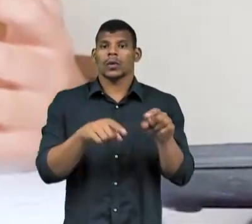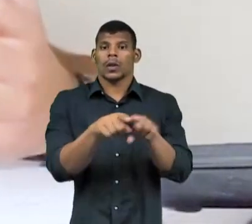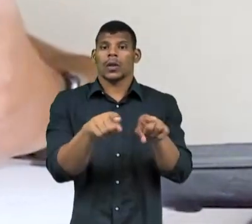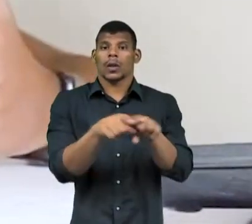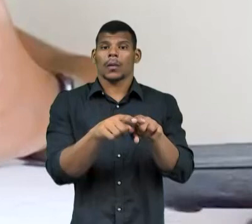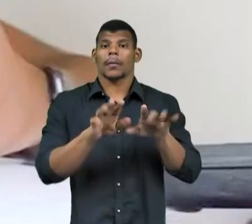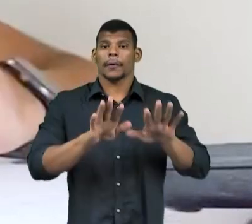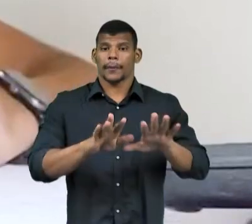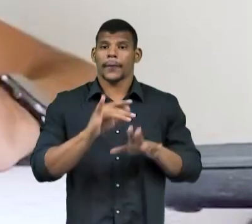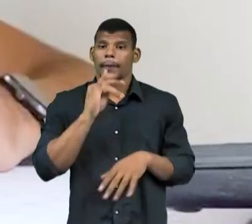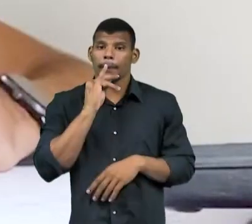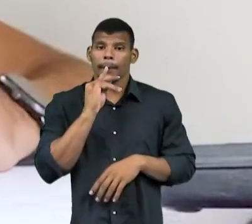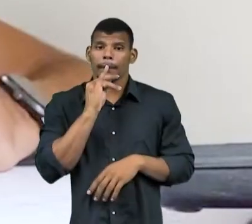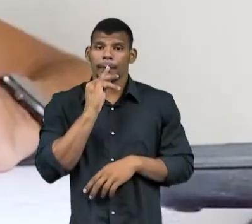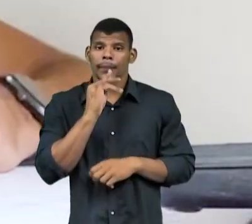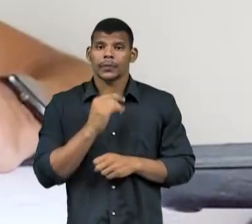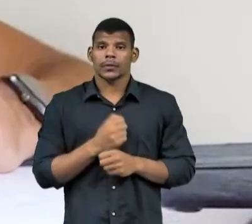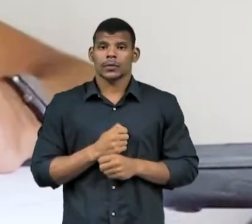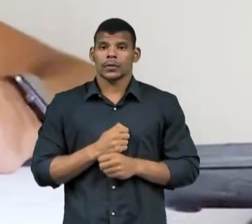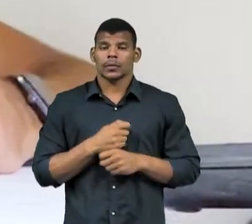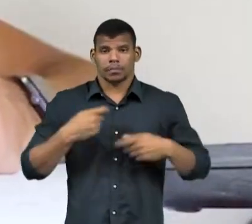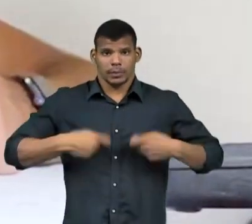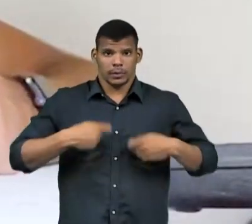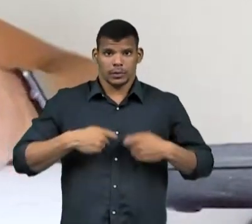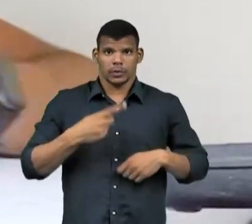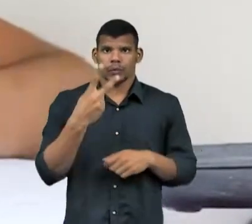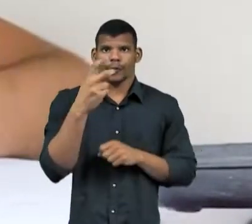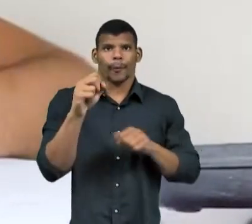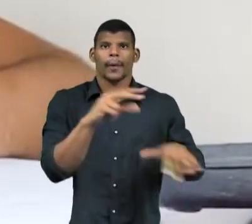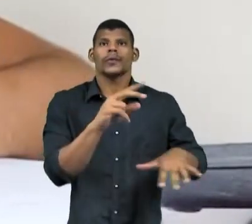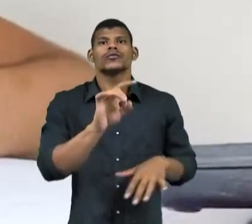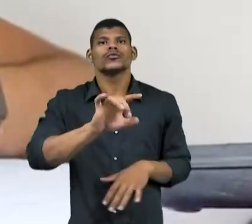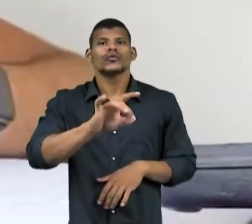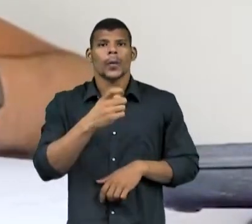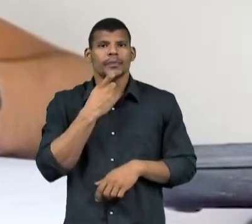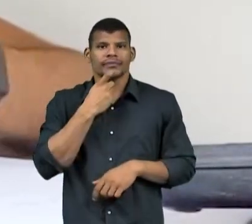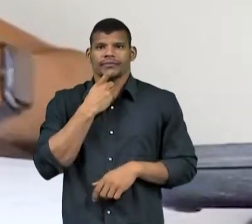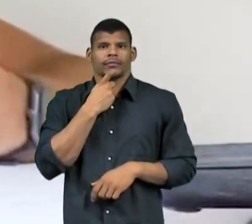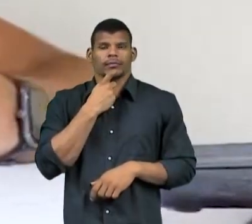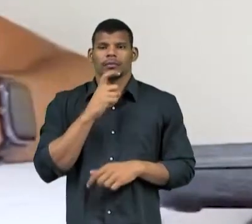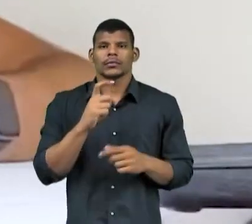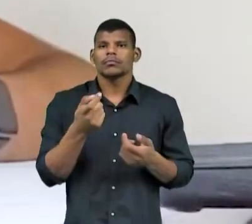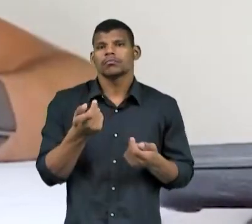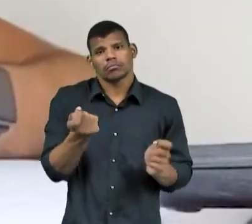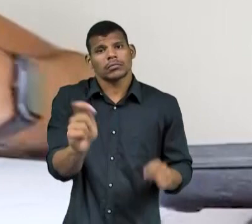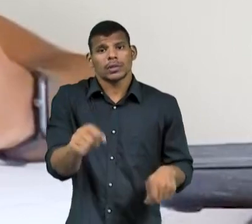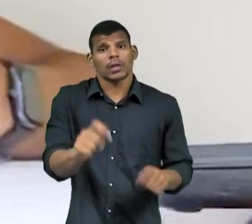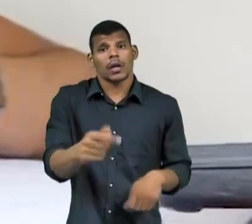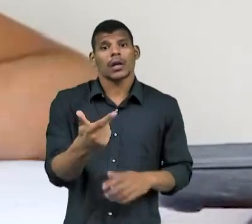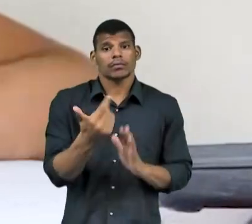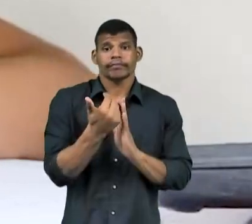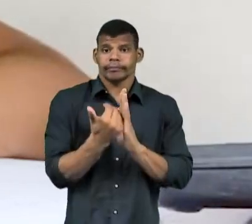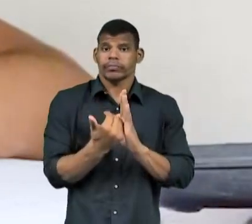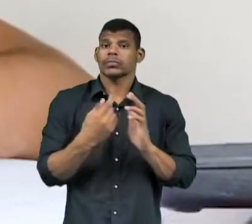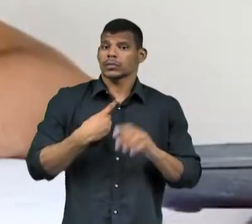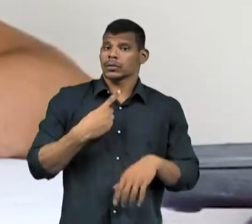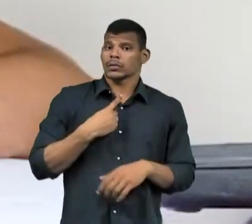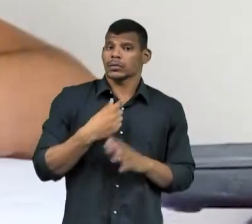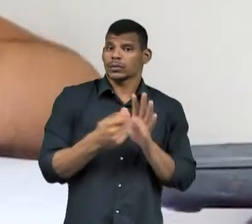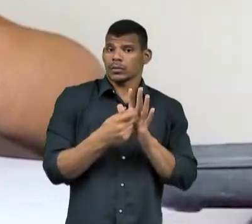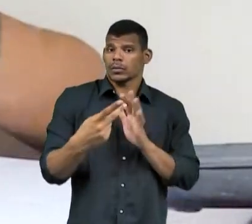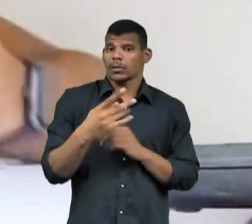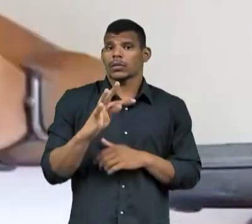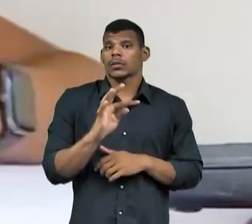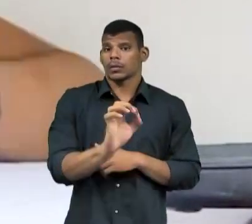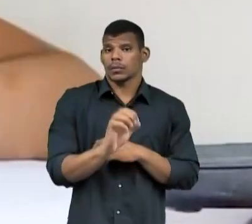numa transição, que você precisa ficar por dois meses ou três meses em uma cidade, você também tem um acesso descomplicado a um apartamento